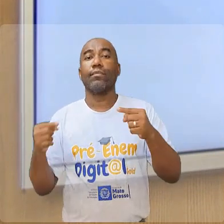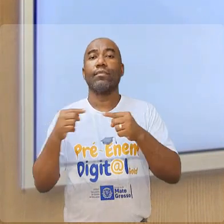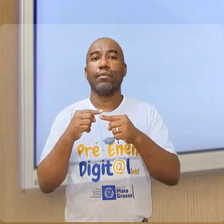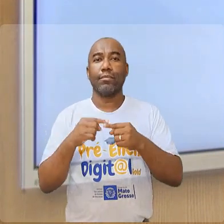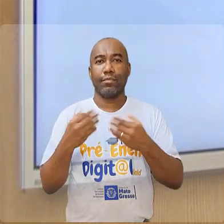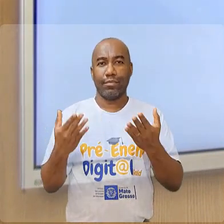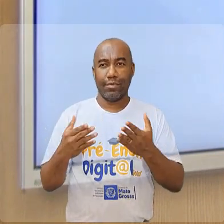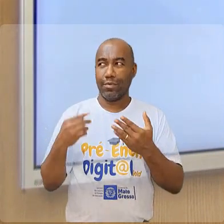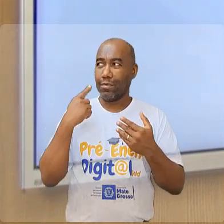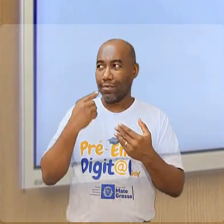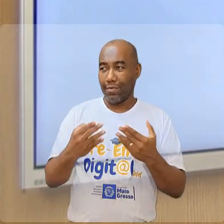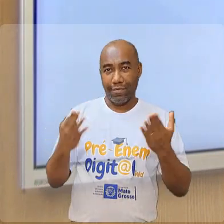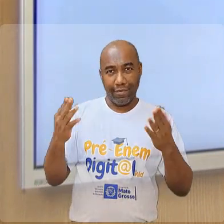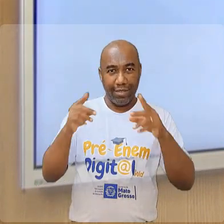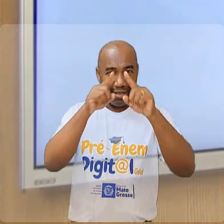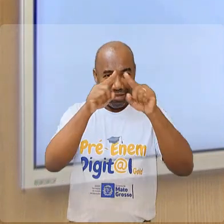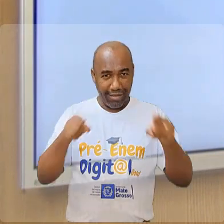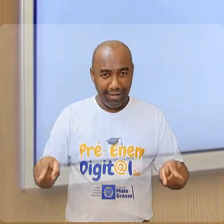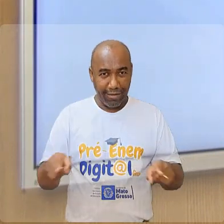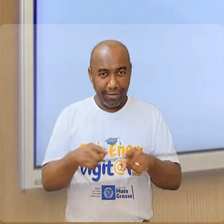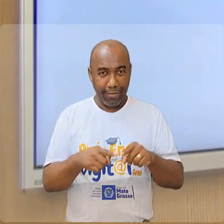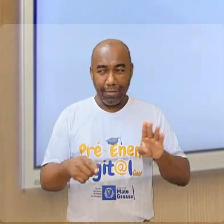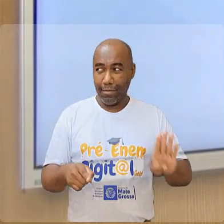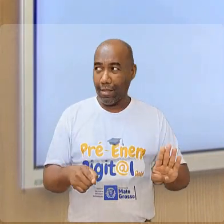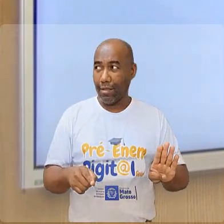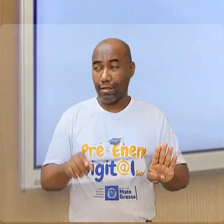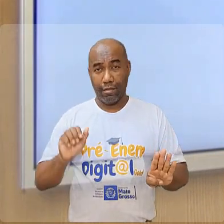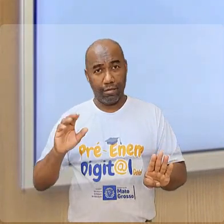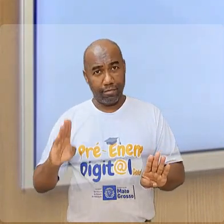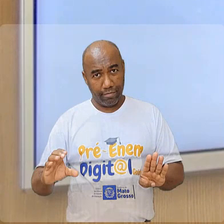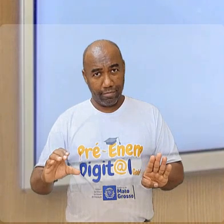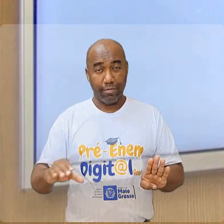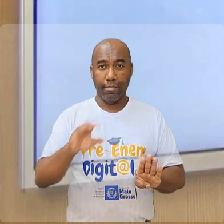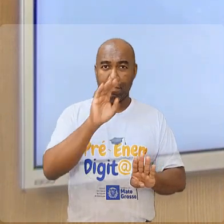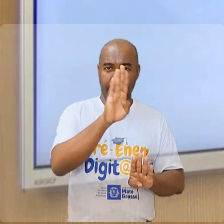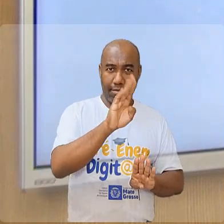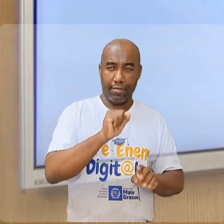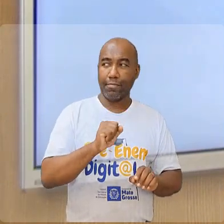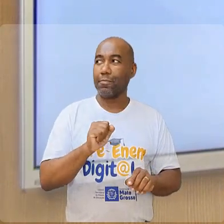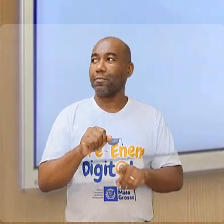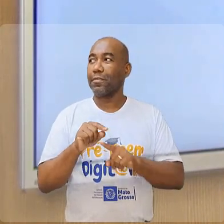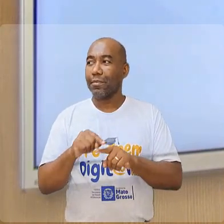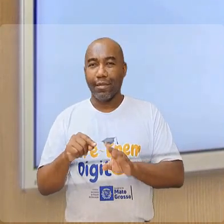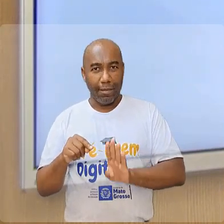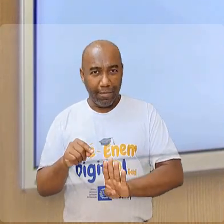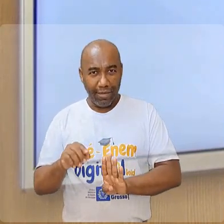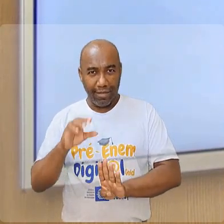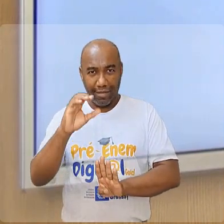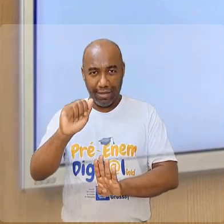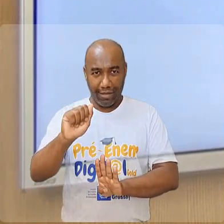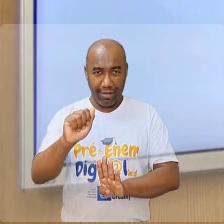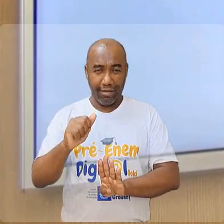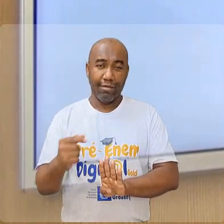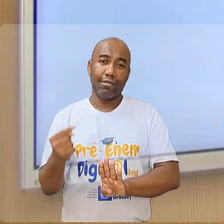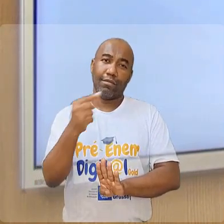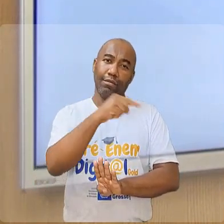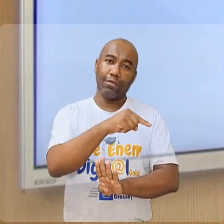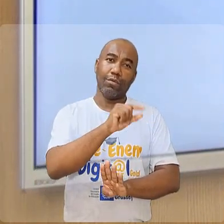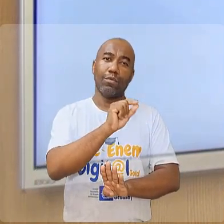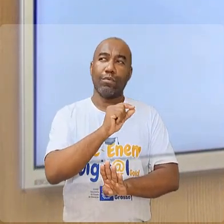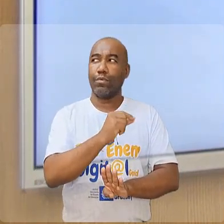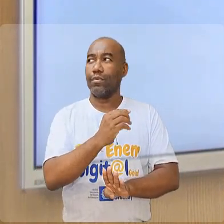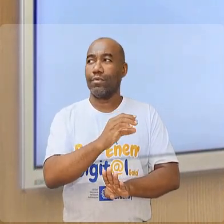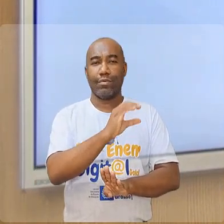ao vértice B eu vou chamar de bebezinho e Olá o oposto ao ângulo C eu vou chamar